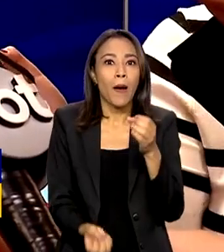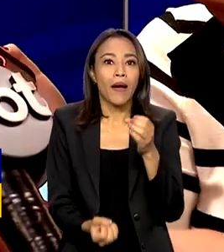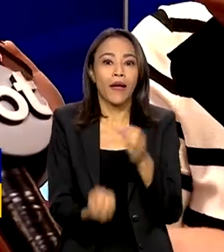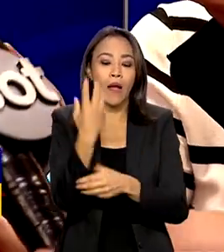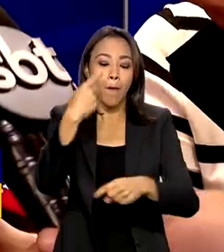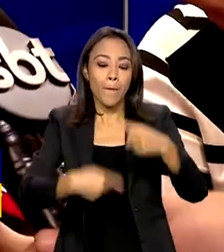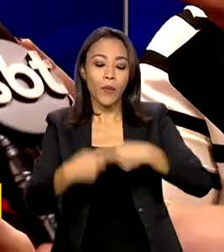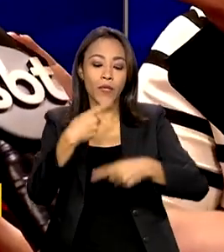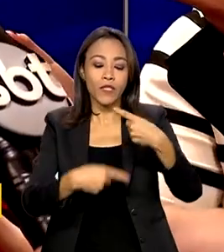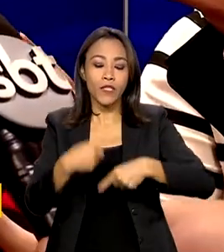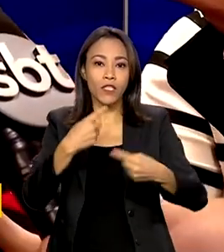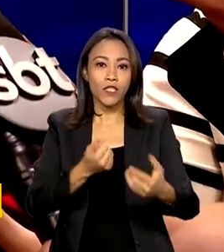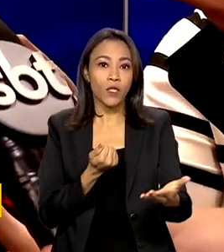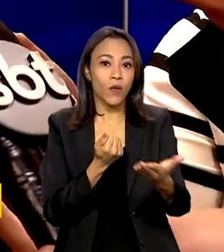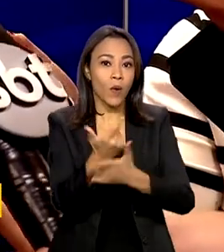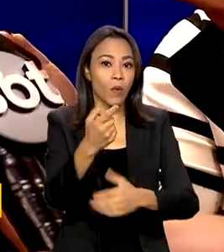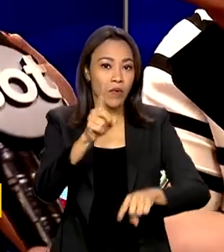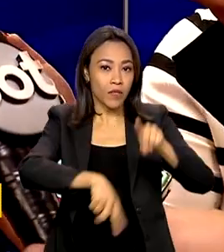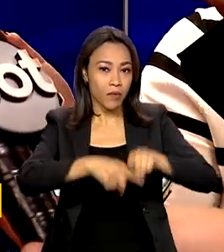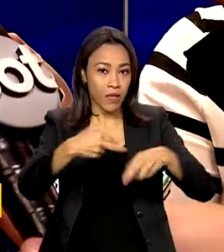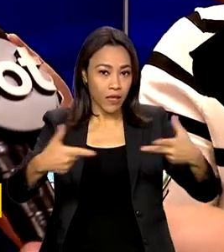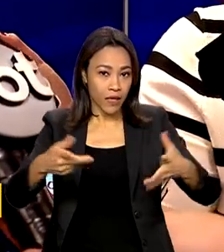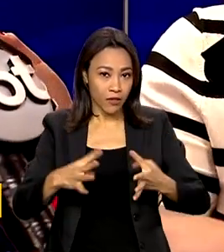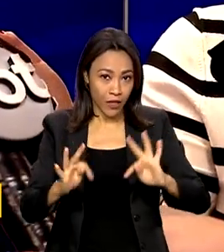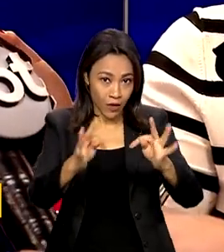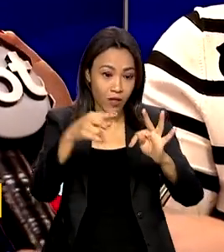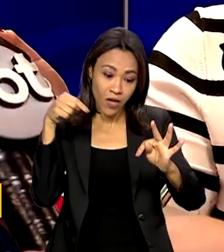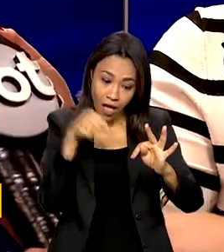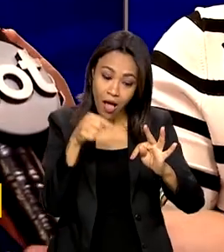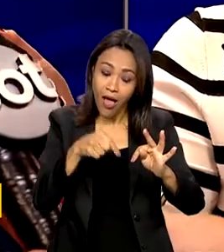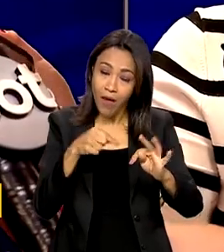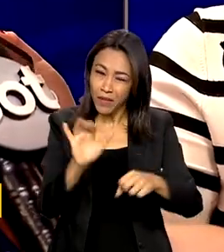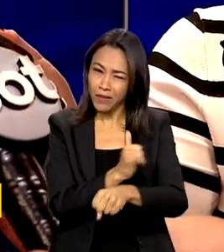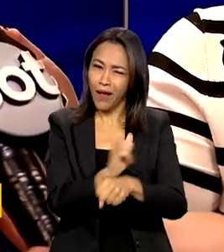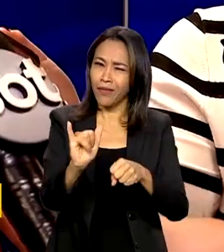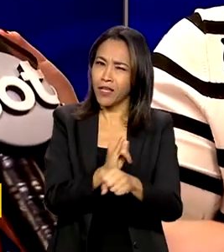parte do Estado, como uma maneira também de estimular as empresas a praticarem inovação.